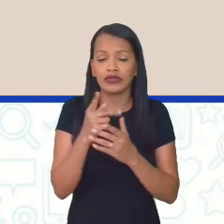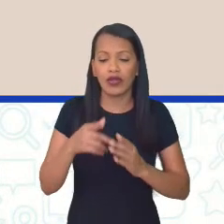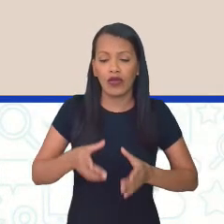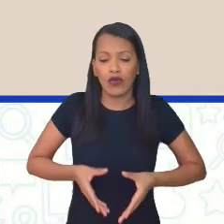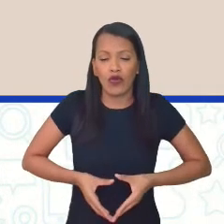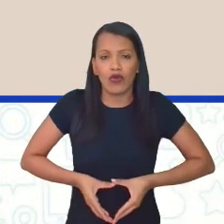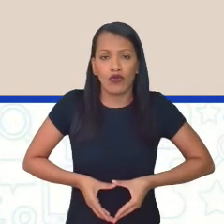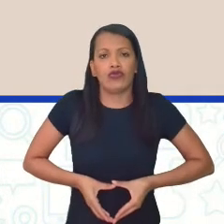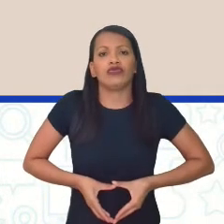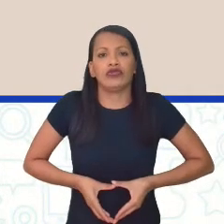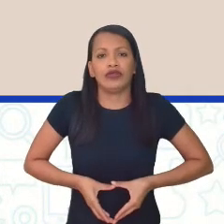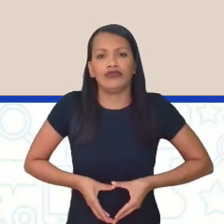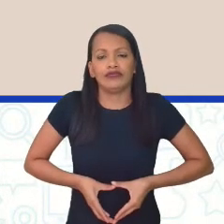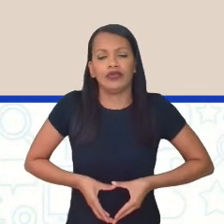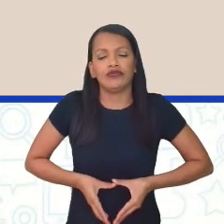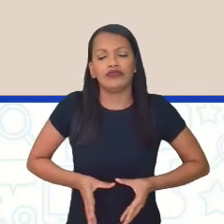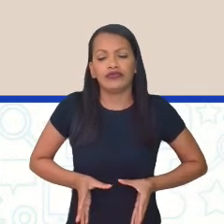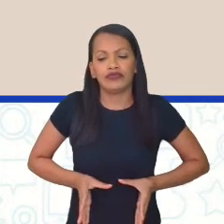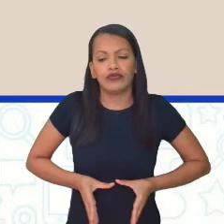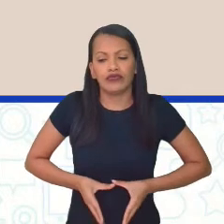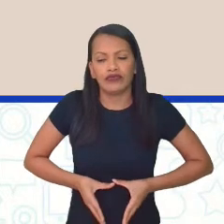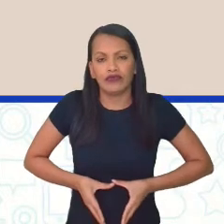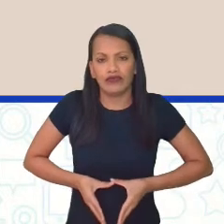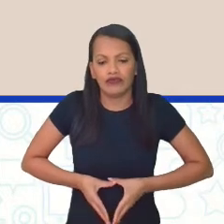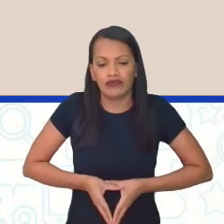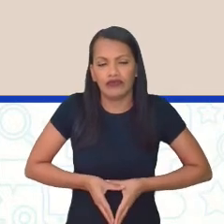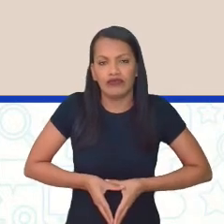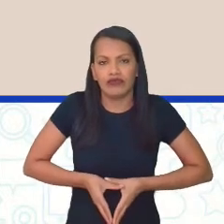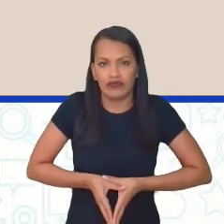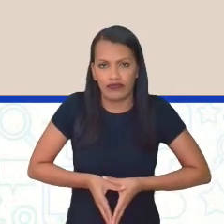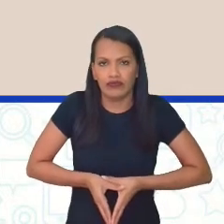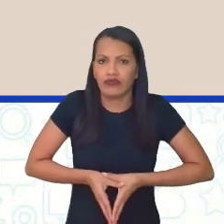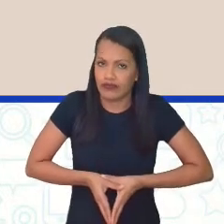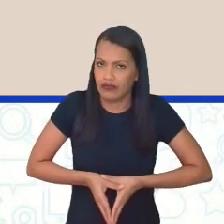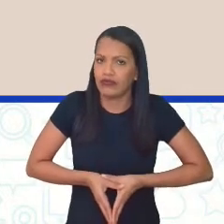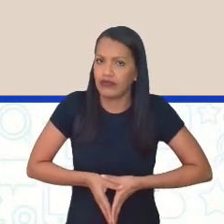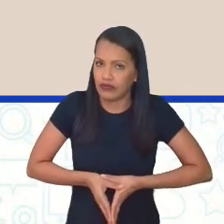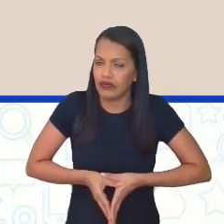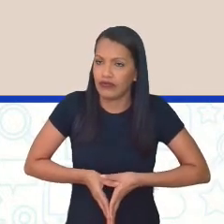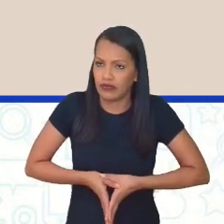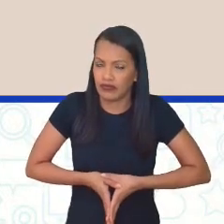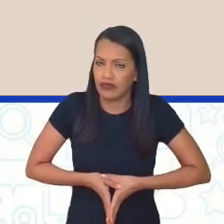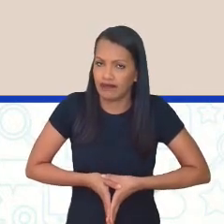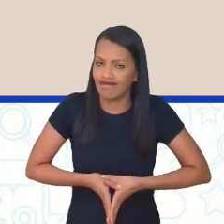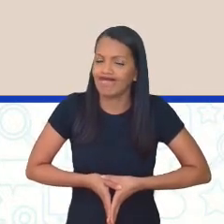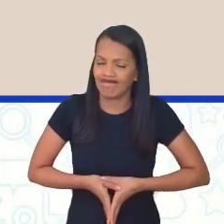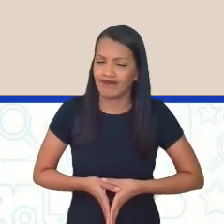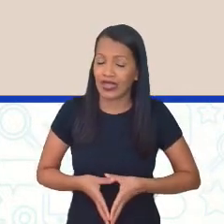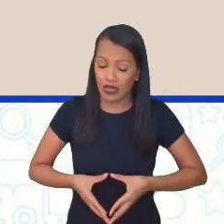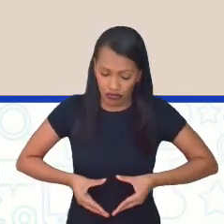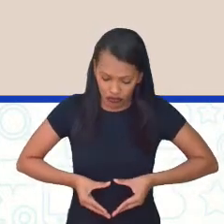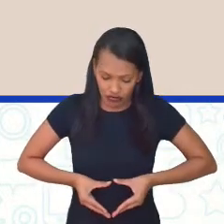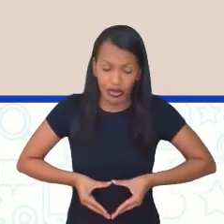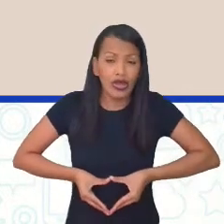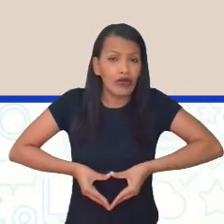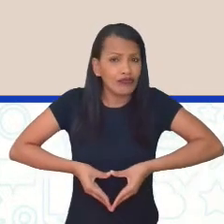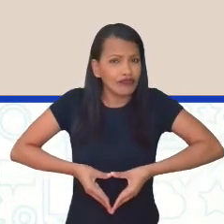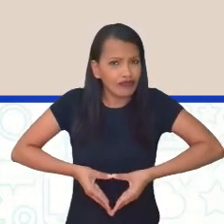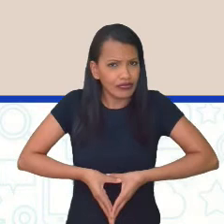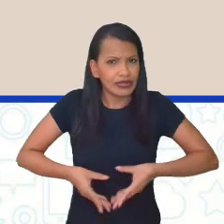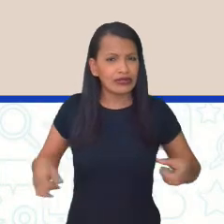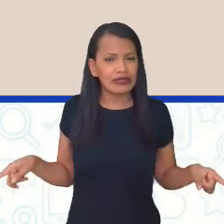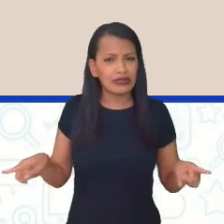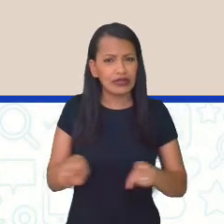útero e aumento da espessura do muco cervical. Essa diminuição do muco vai diminuir também